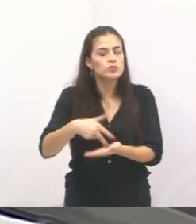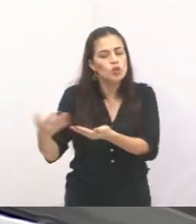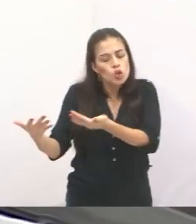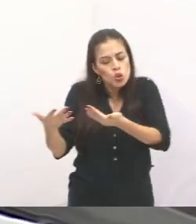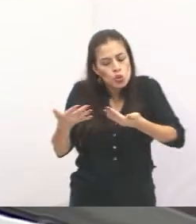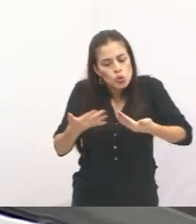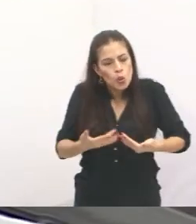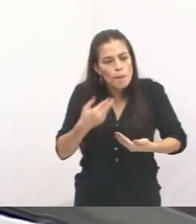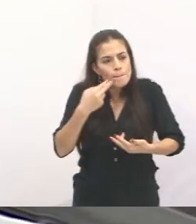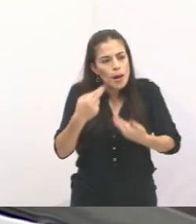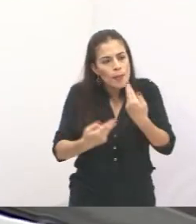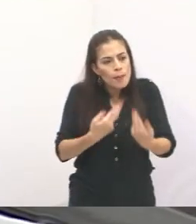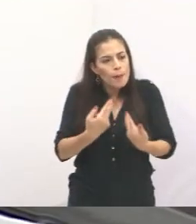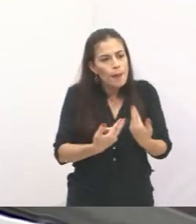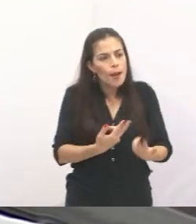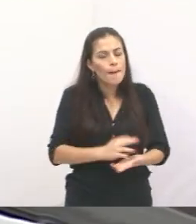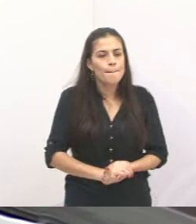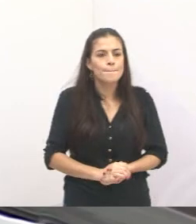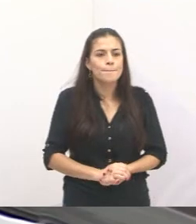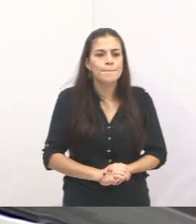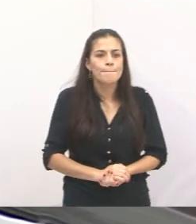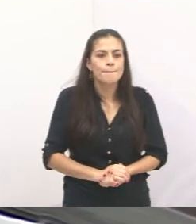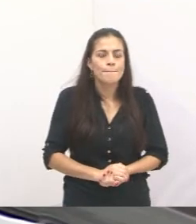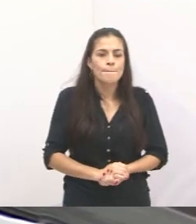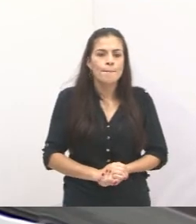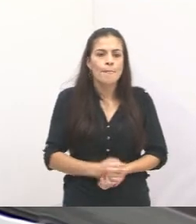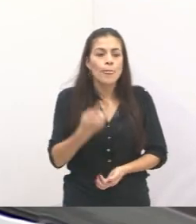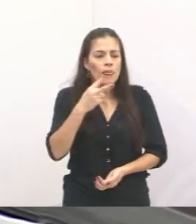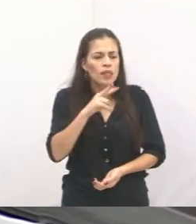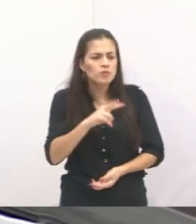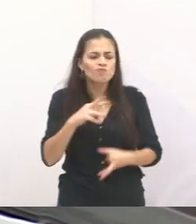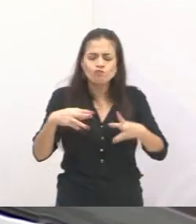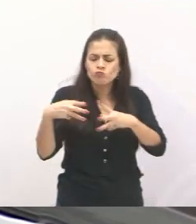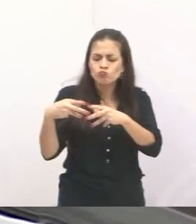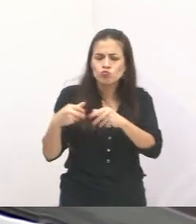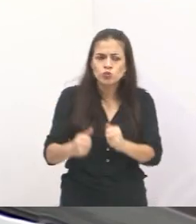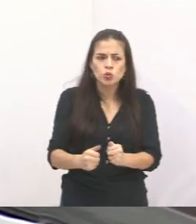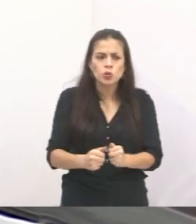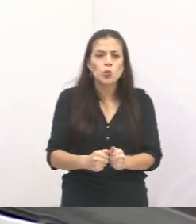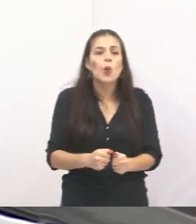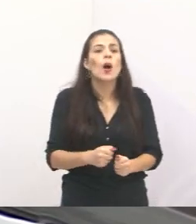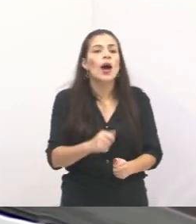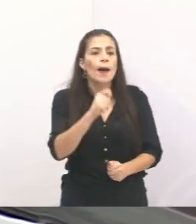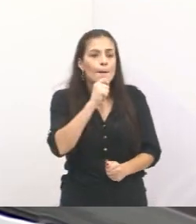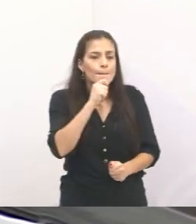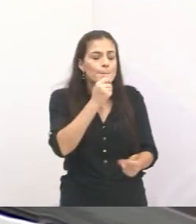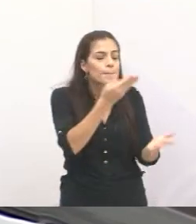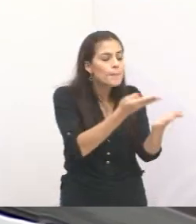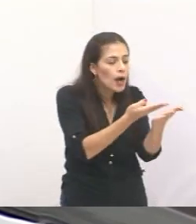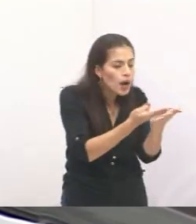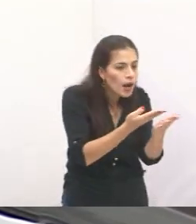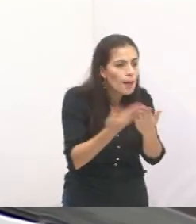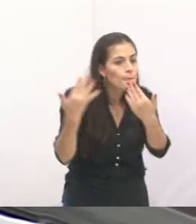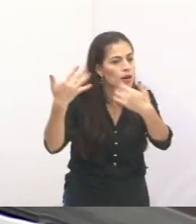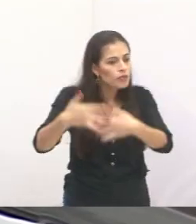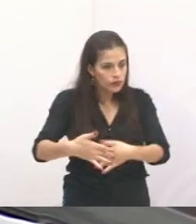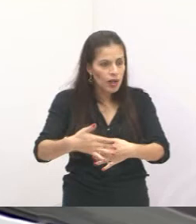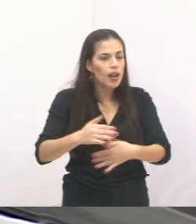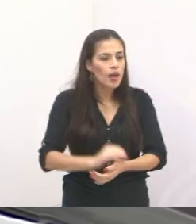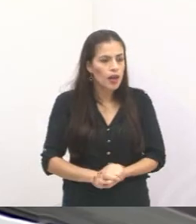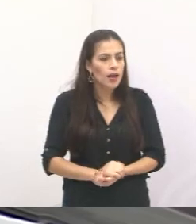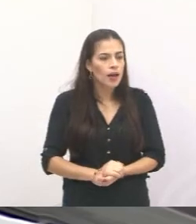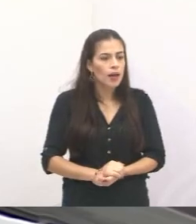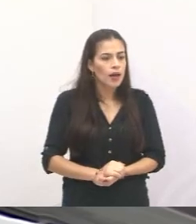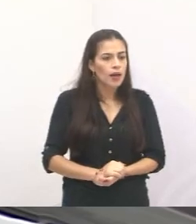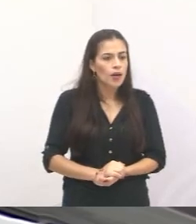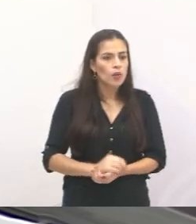as reivindicações, e tendo em vista que tudo isso ainda será avaliado por um órgão superior, que vai aprovar